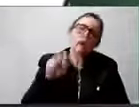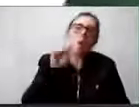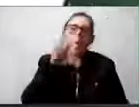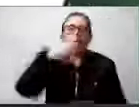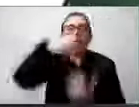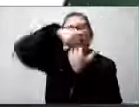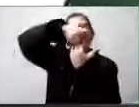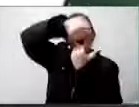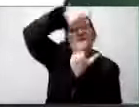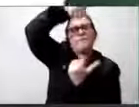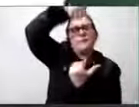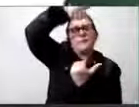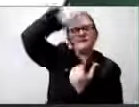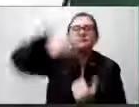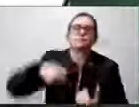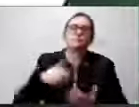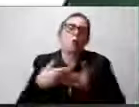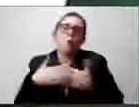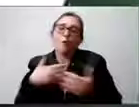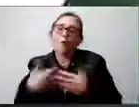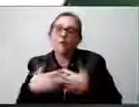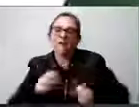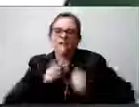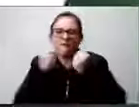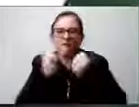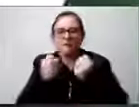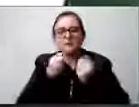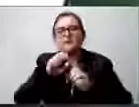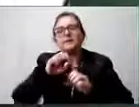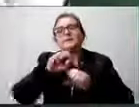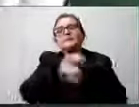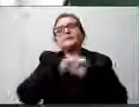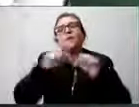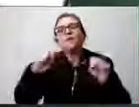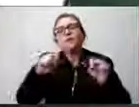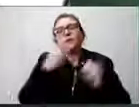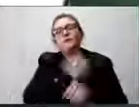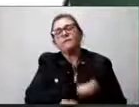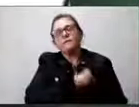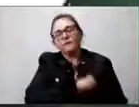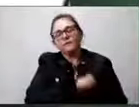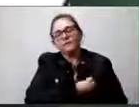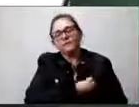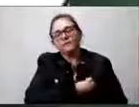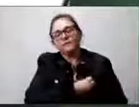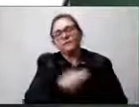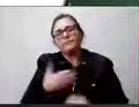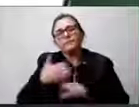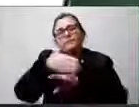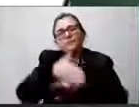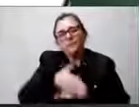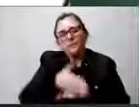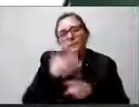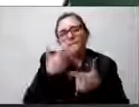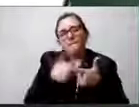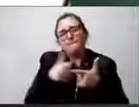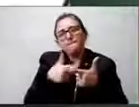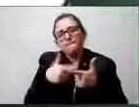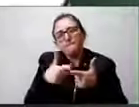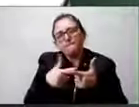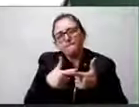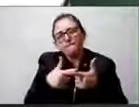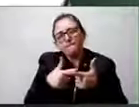abrir uma via aérea a qualquer preço para salvar a vida do paciente. Quando nós entramos num transtorno temporomandibular, entramos